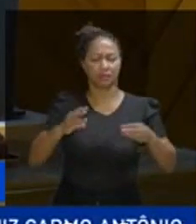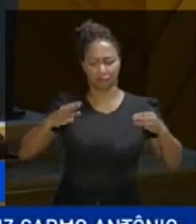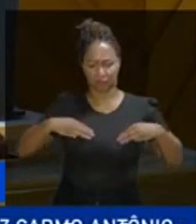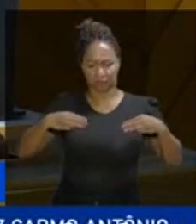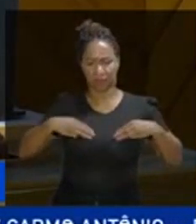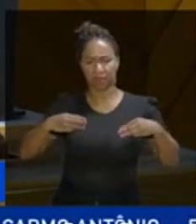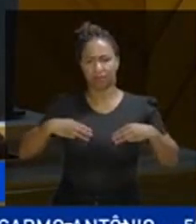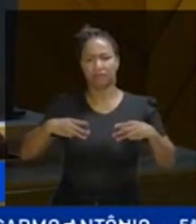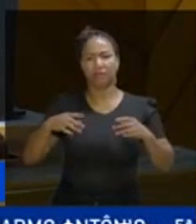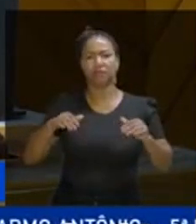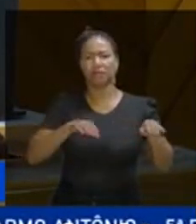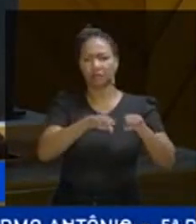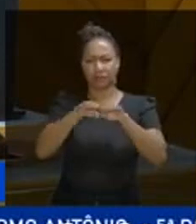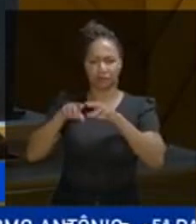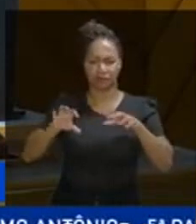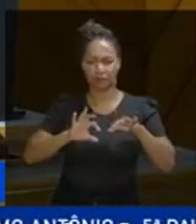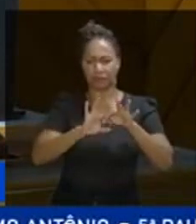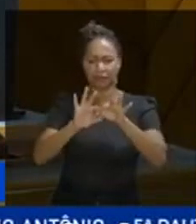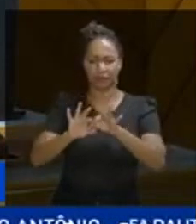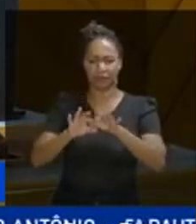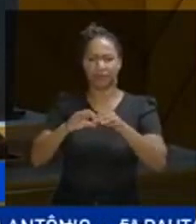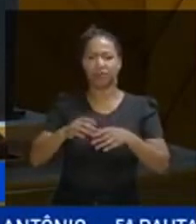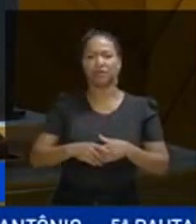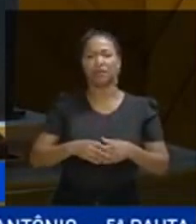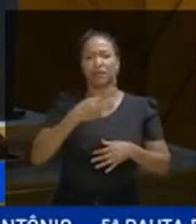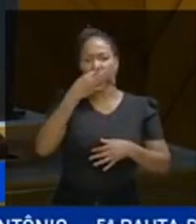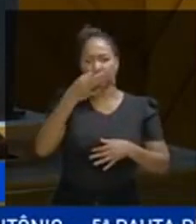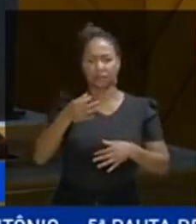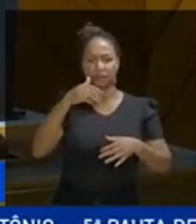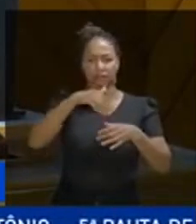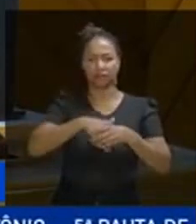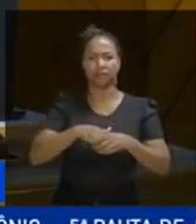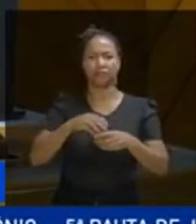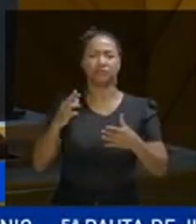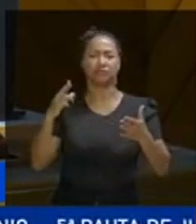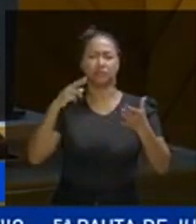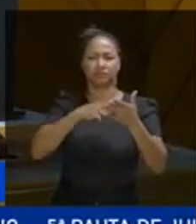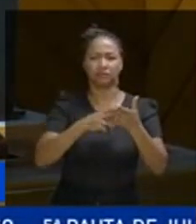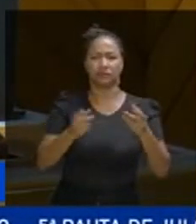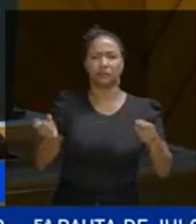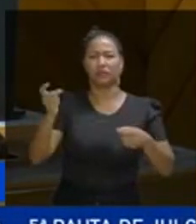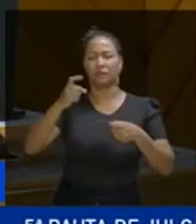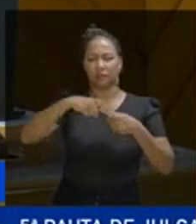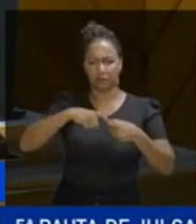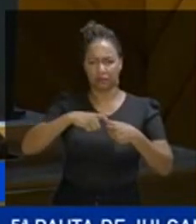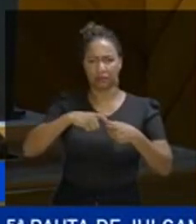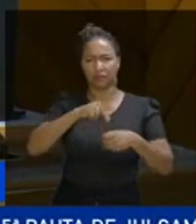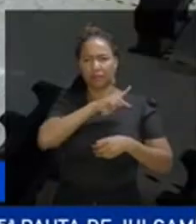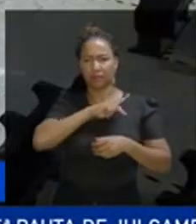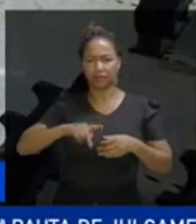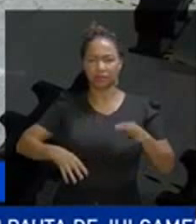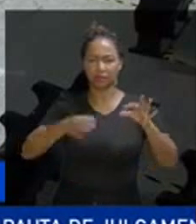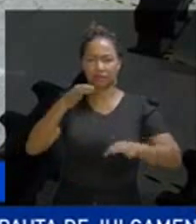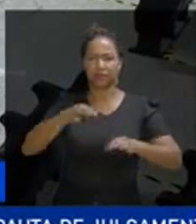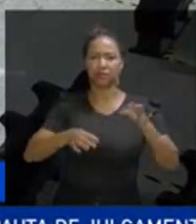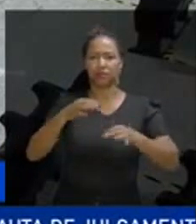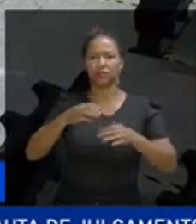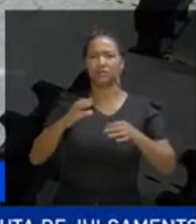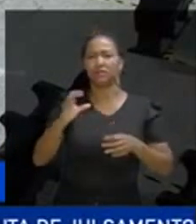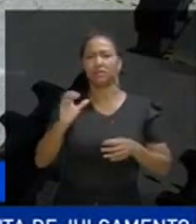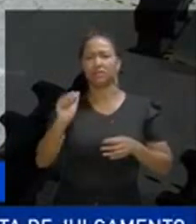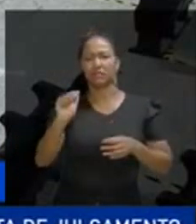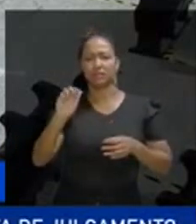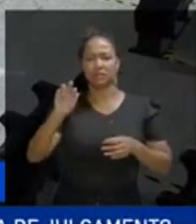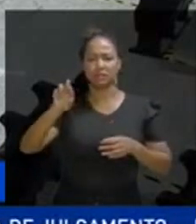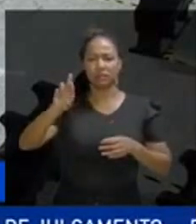mérito igualmente por unanimidade, nos termos de voto proferido pelo relator. Retorno na presidência o juiz Carmo Antônio. Imagem